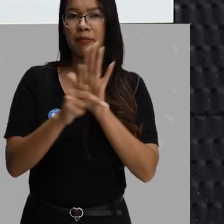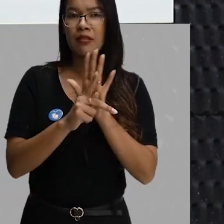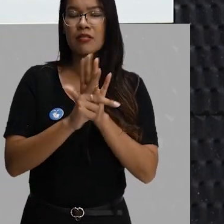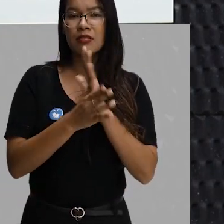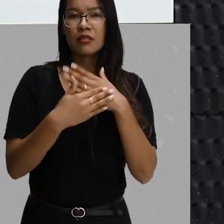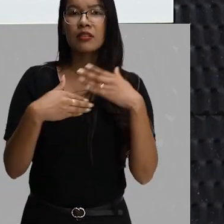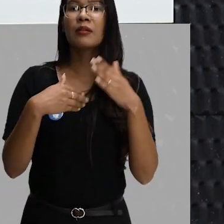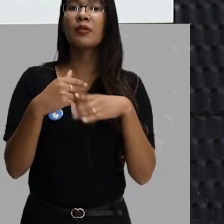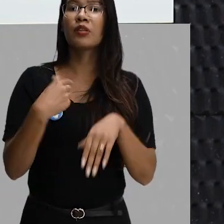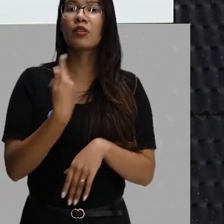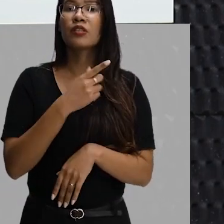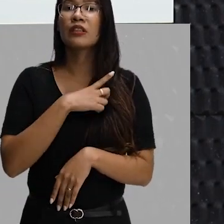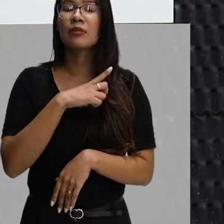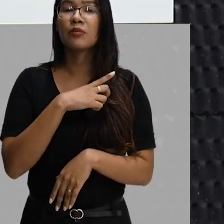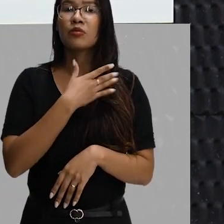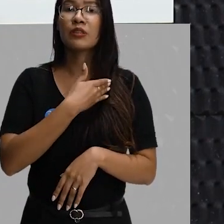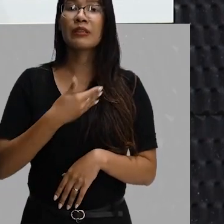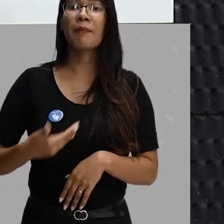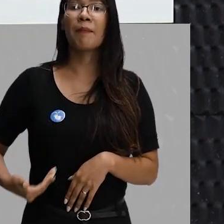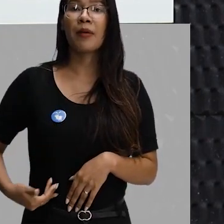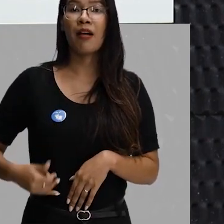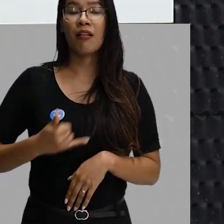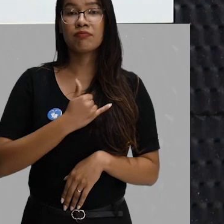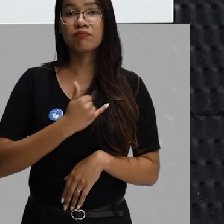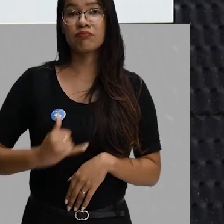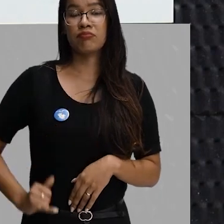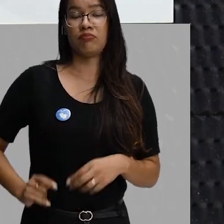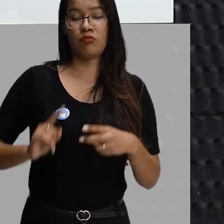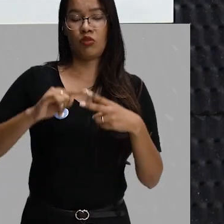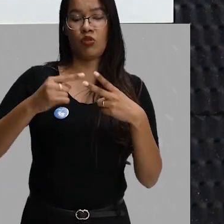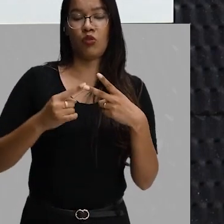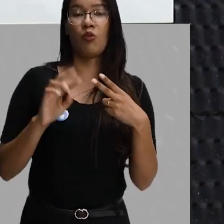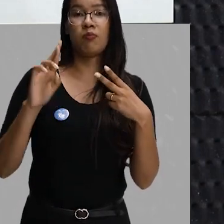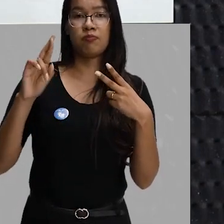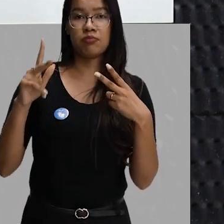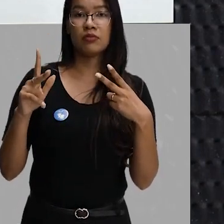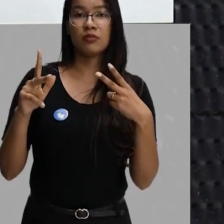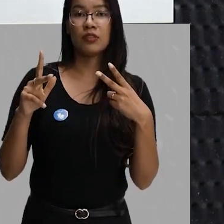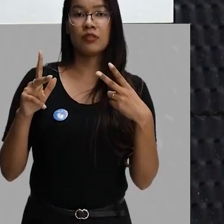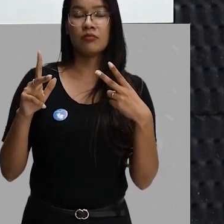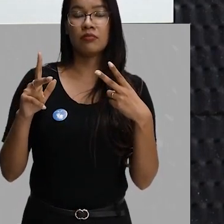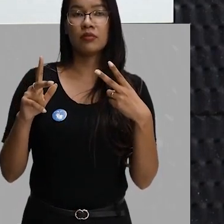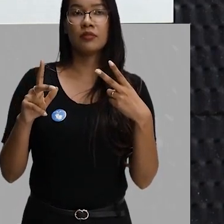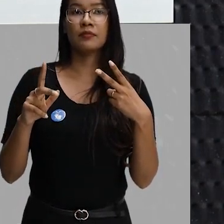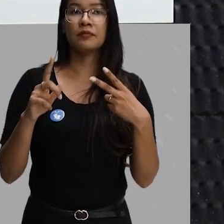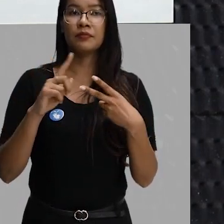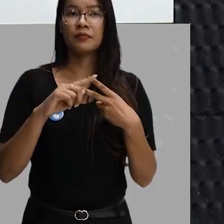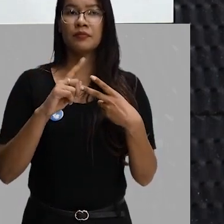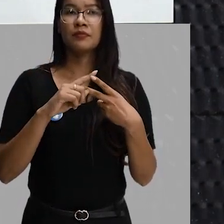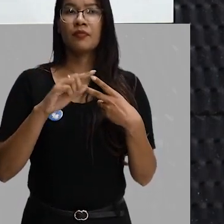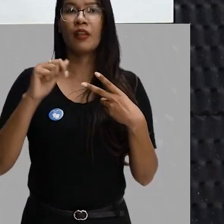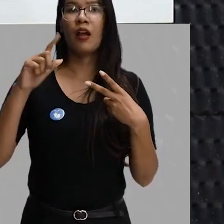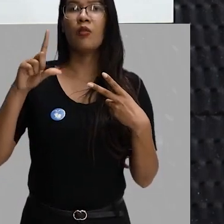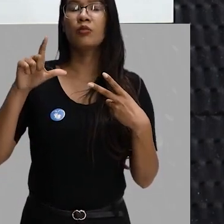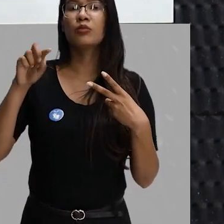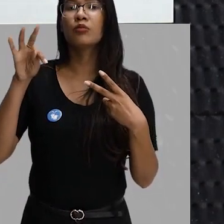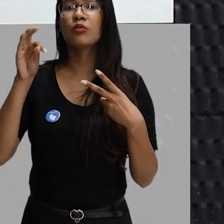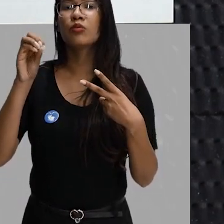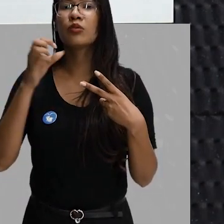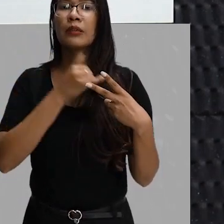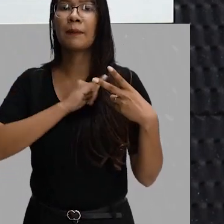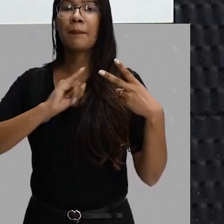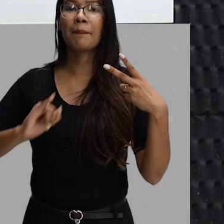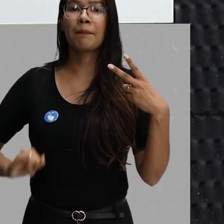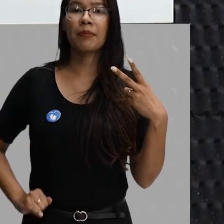esse império, dois momentos distintos. O Alto Império, onde se terá a estabilidade, a famosa Pax Romana, desde